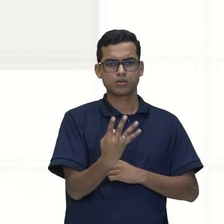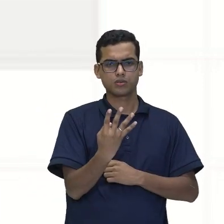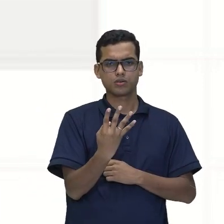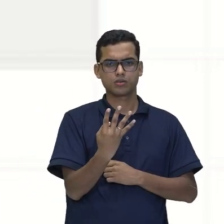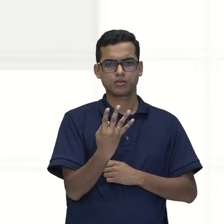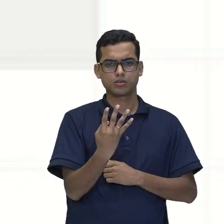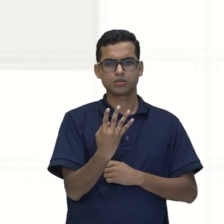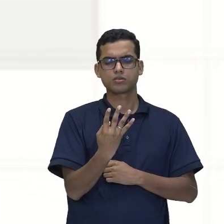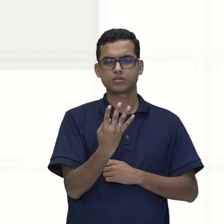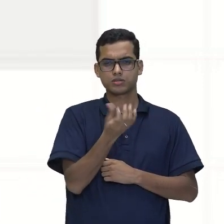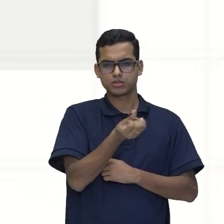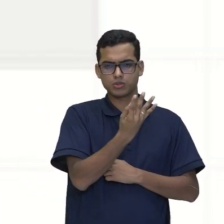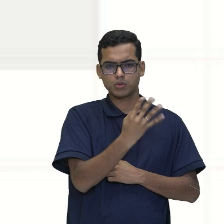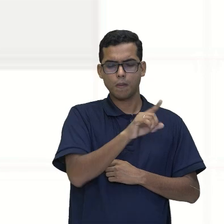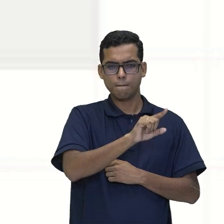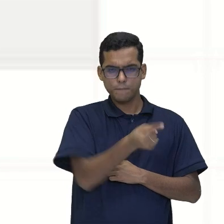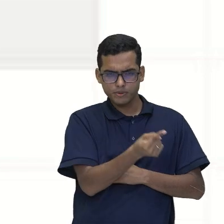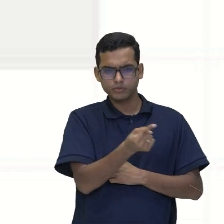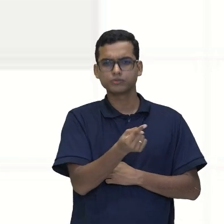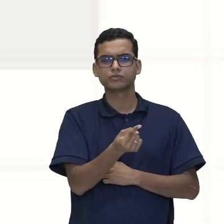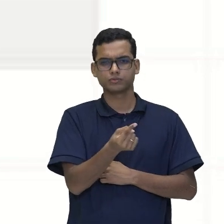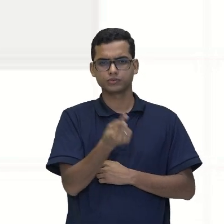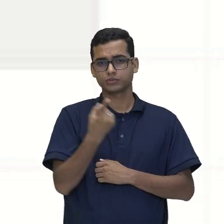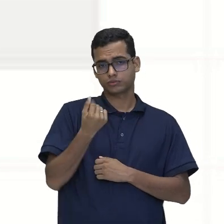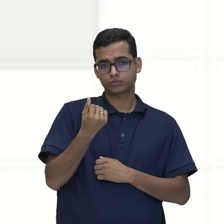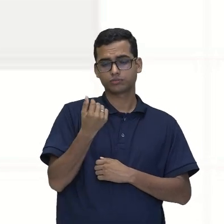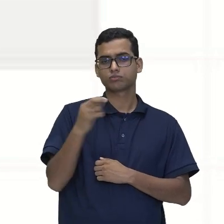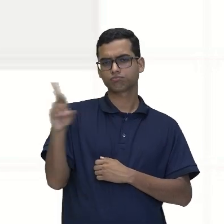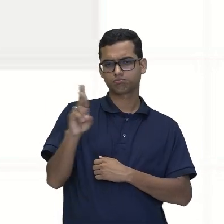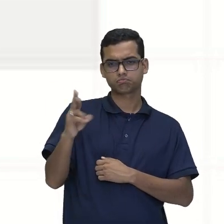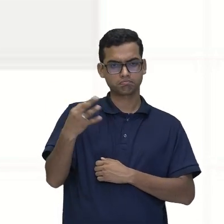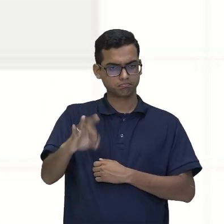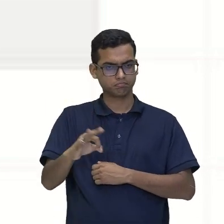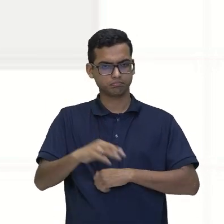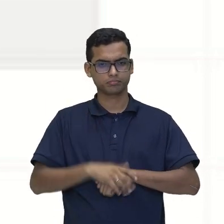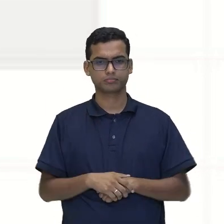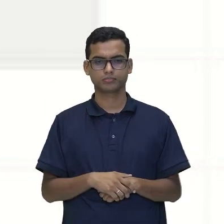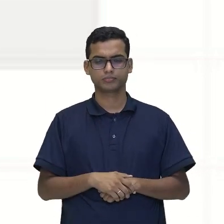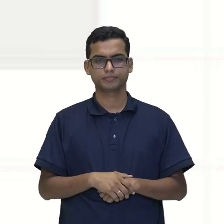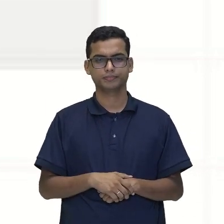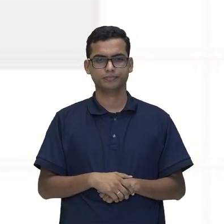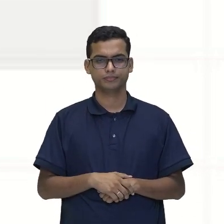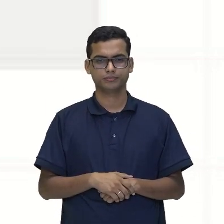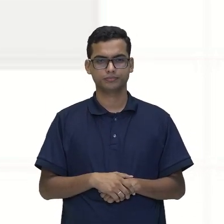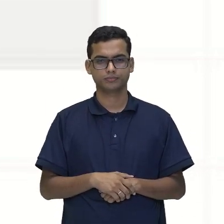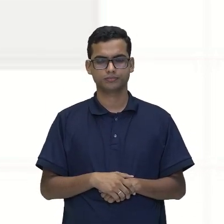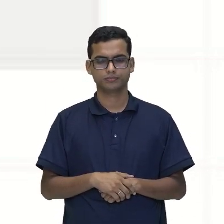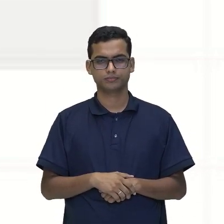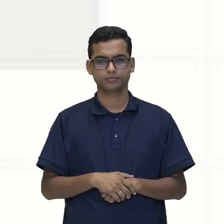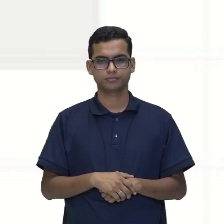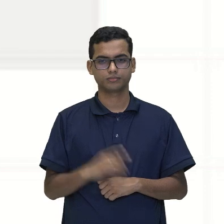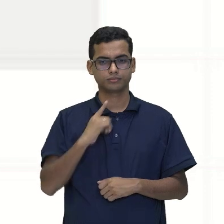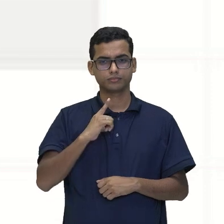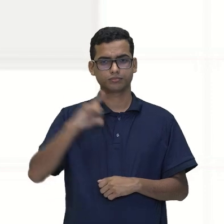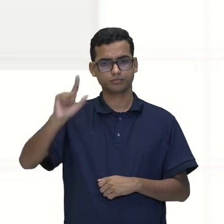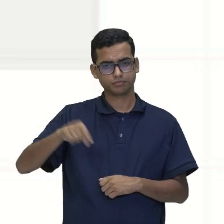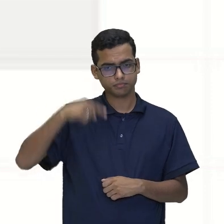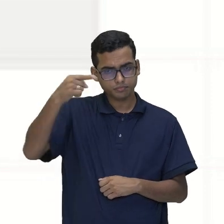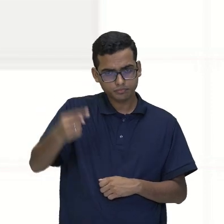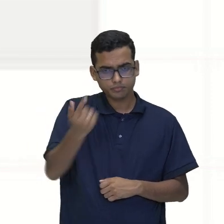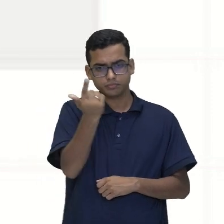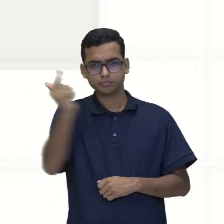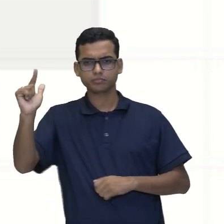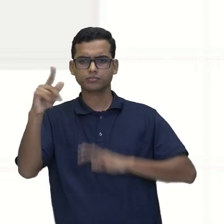464 mil, né, um valor em real, certo? E aí a gente observa agora um próximo